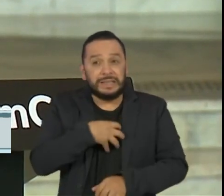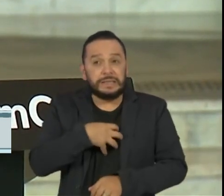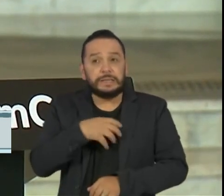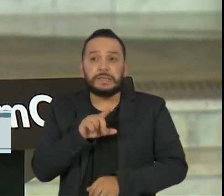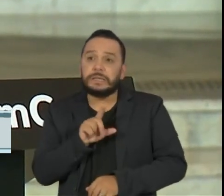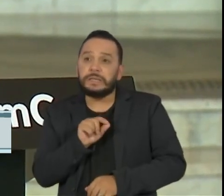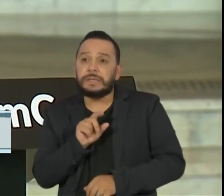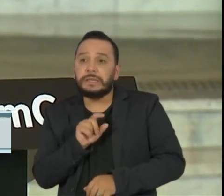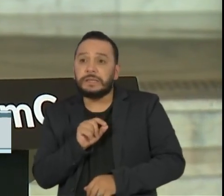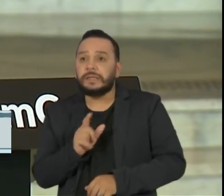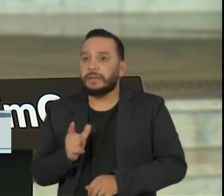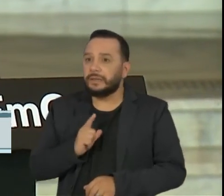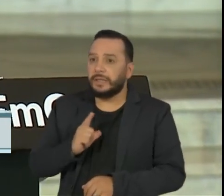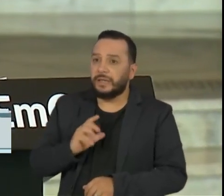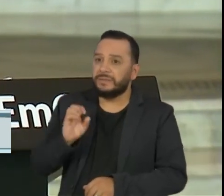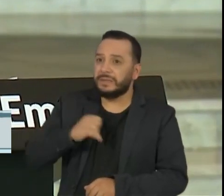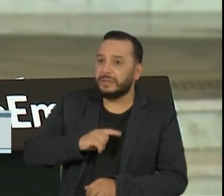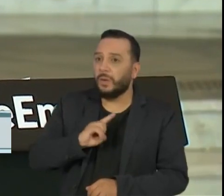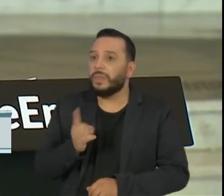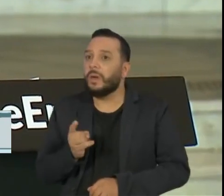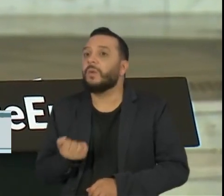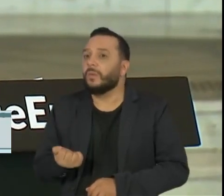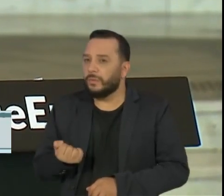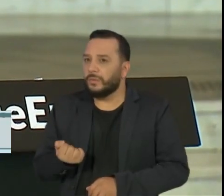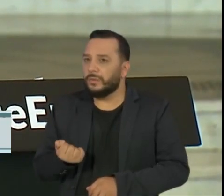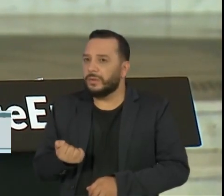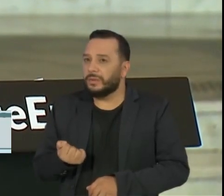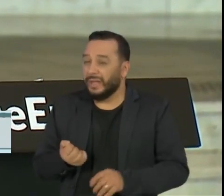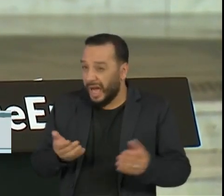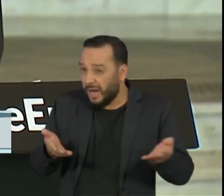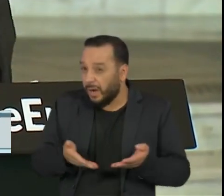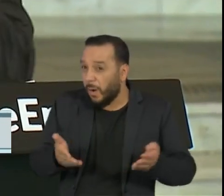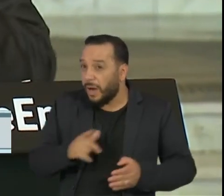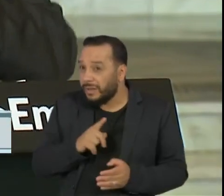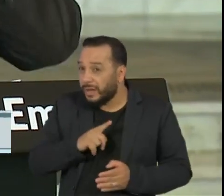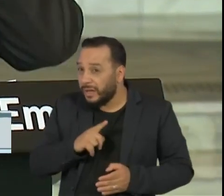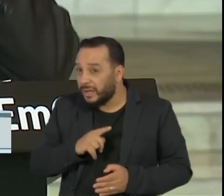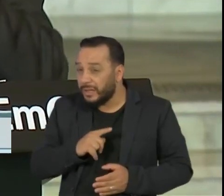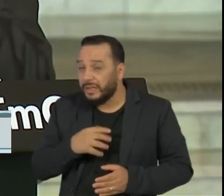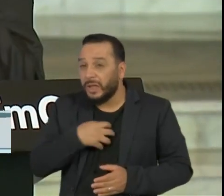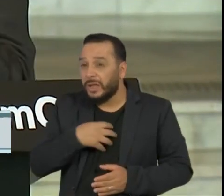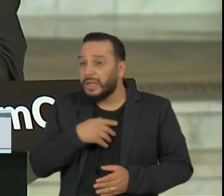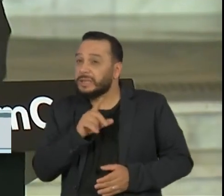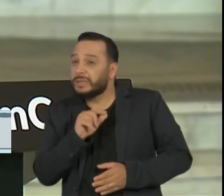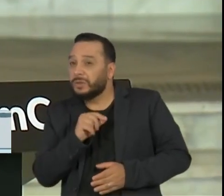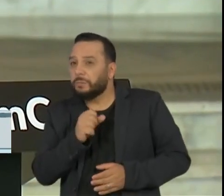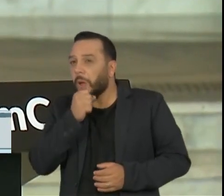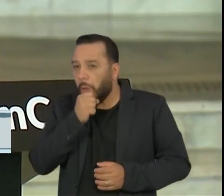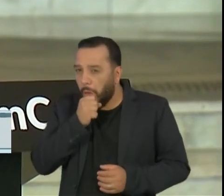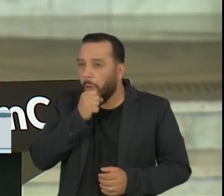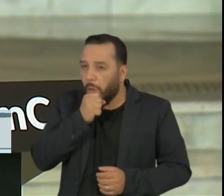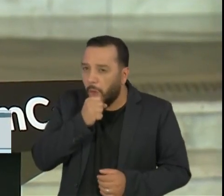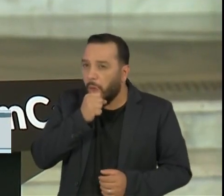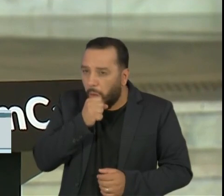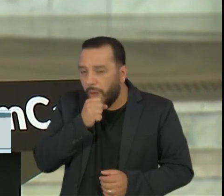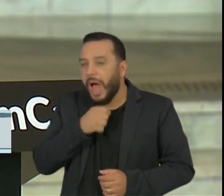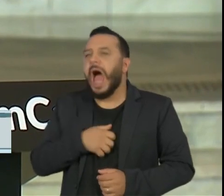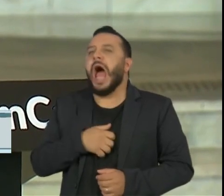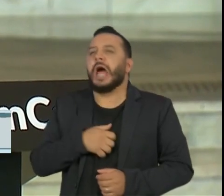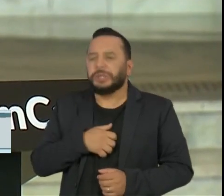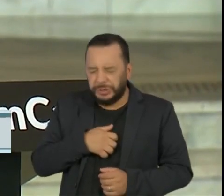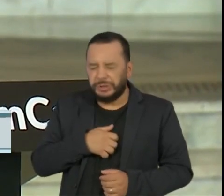ela não teve sintomas ou se ela está com sintoma. Então, nesse cenário, os testes são